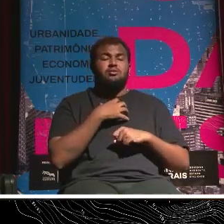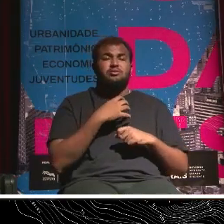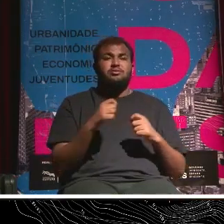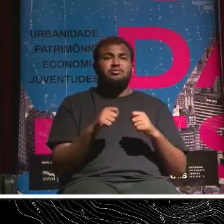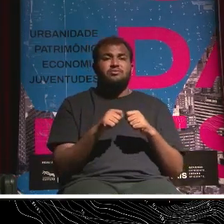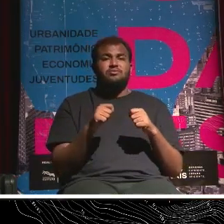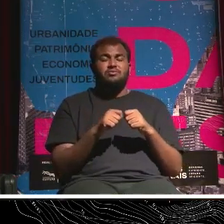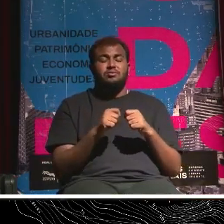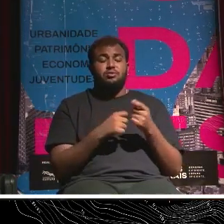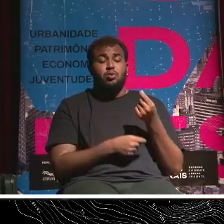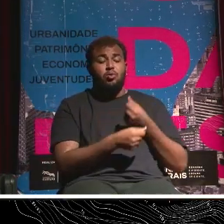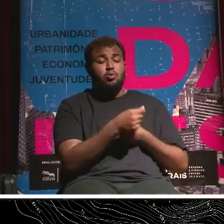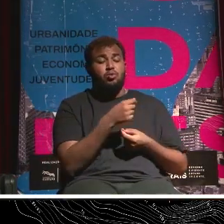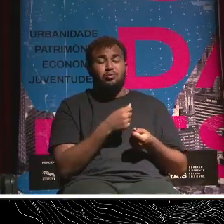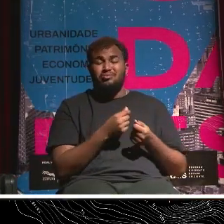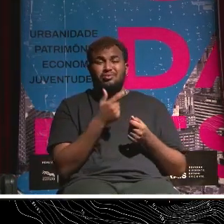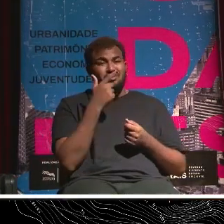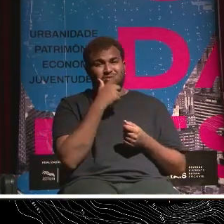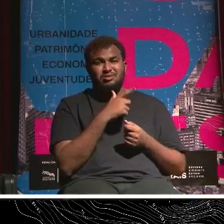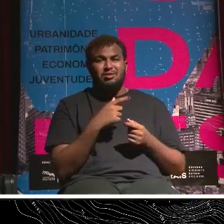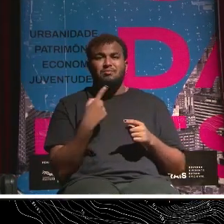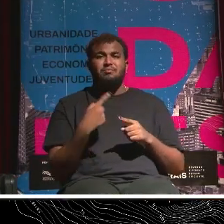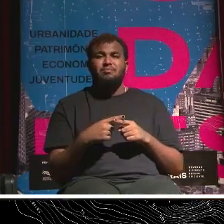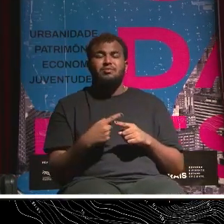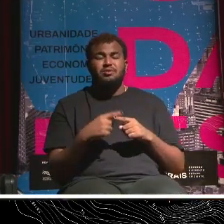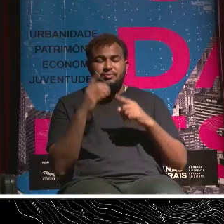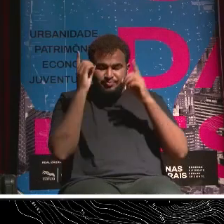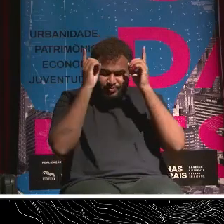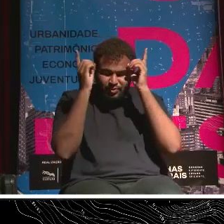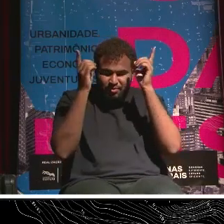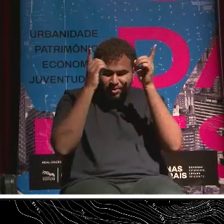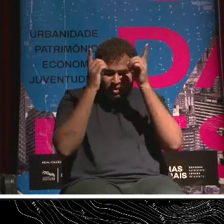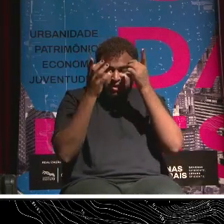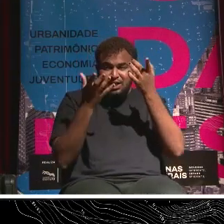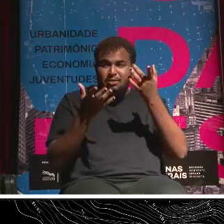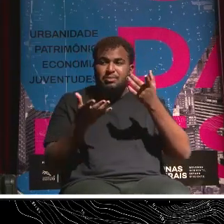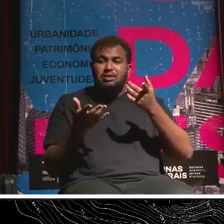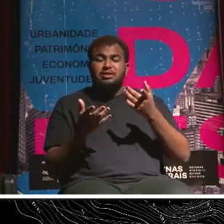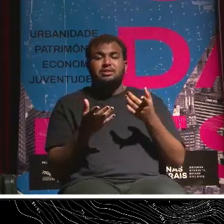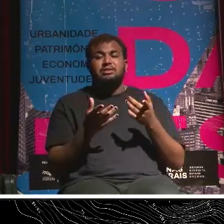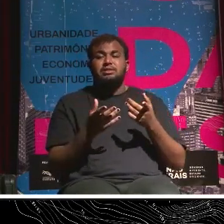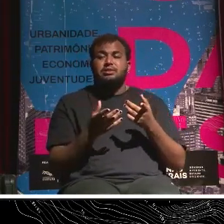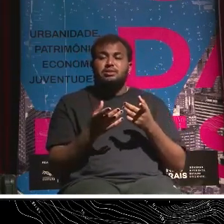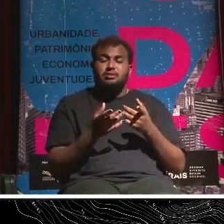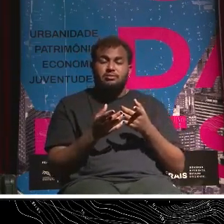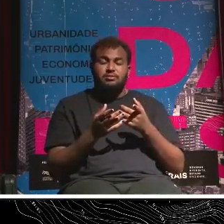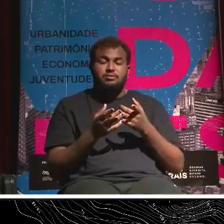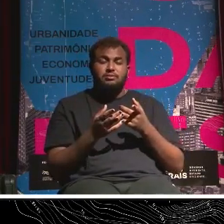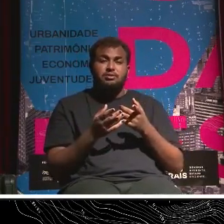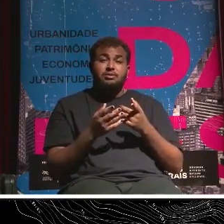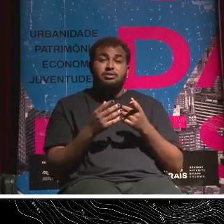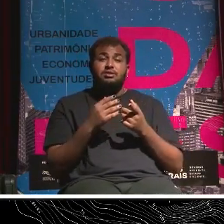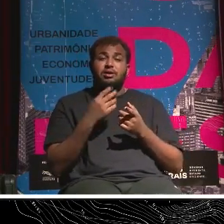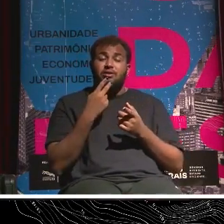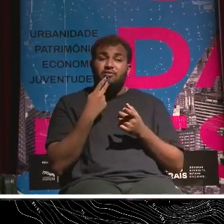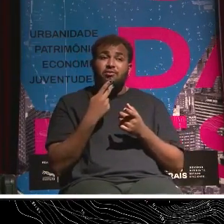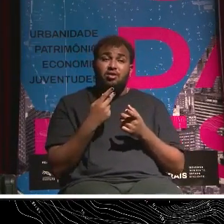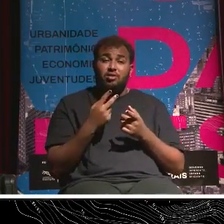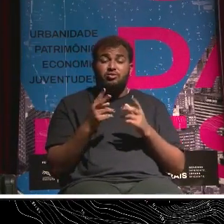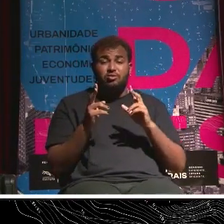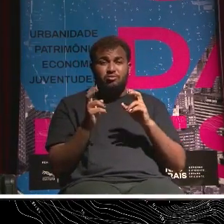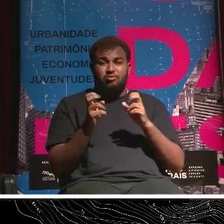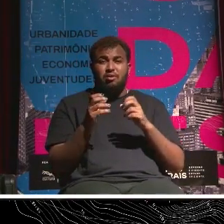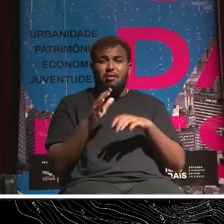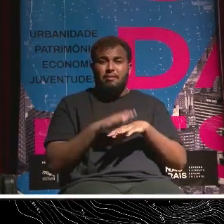esse recurso chegar até ela, ela não conseguia, porque essa não era uma dinâmica que era dita para ela de uma forma mais